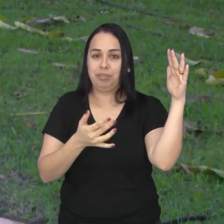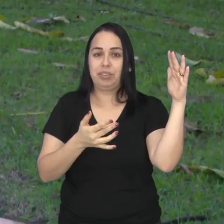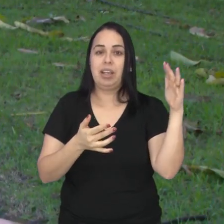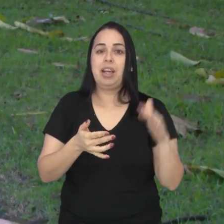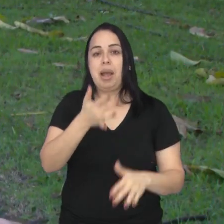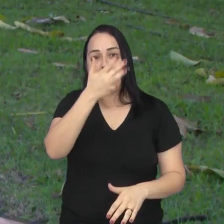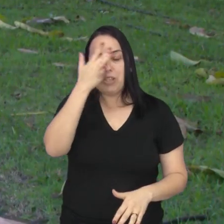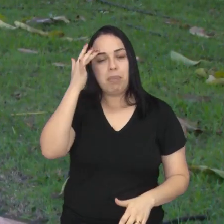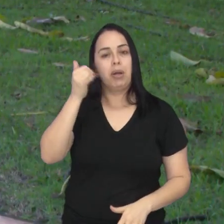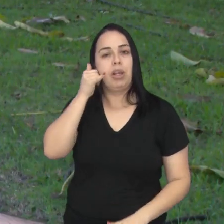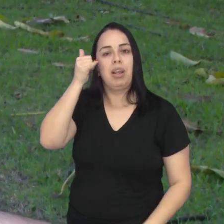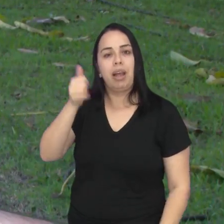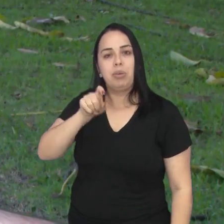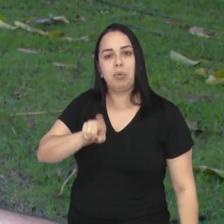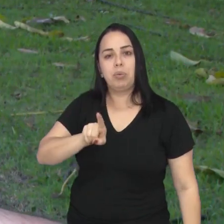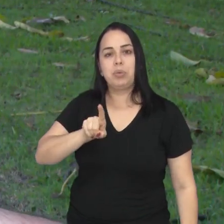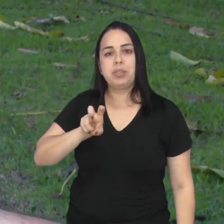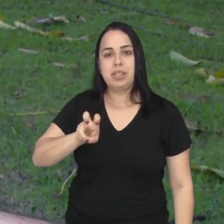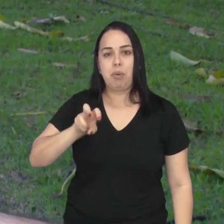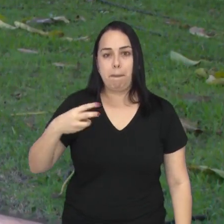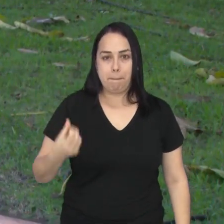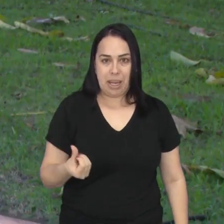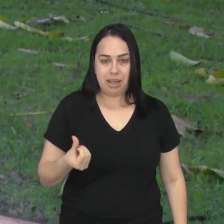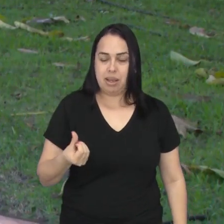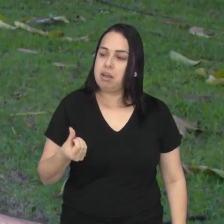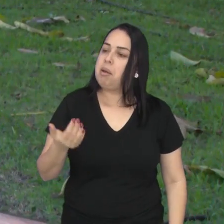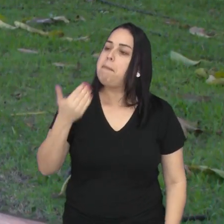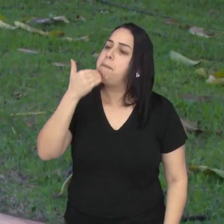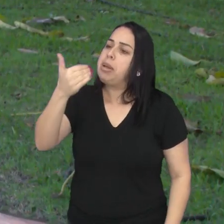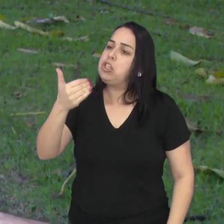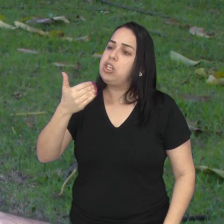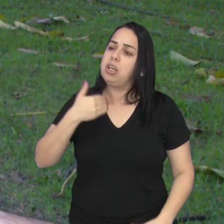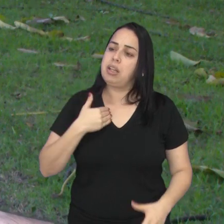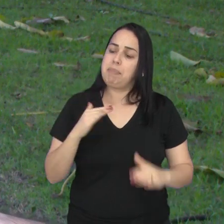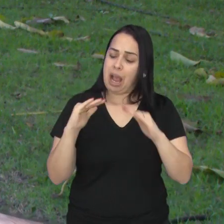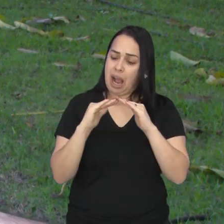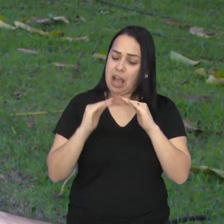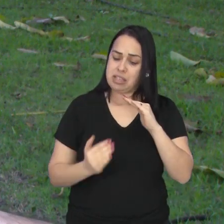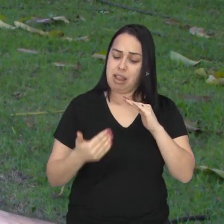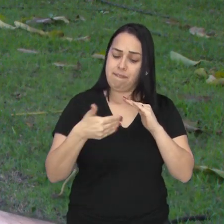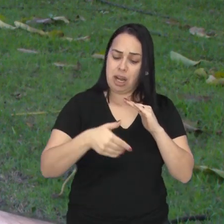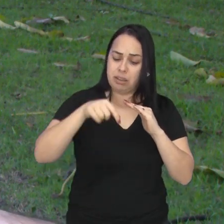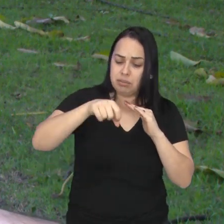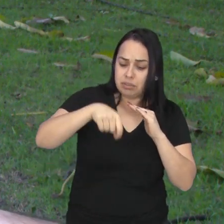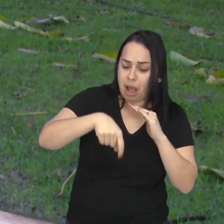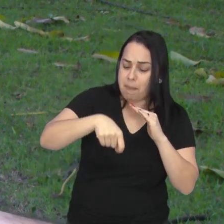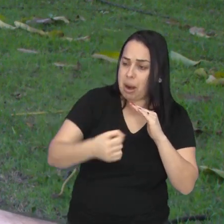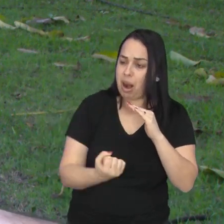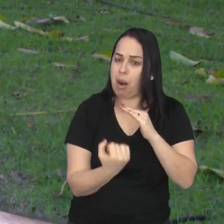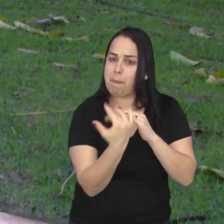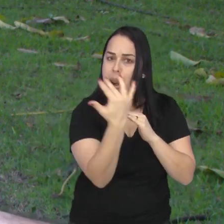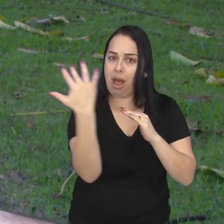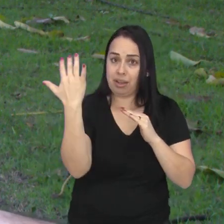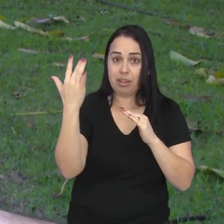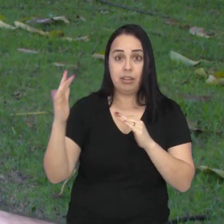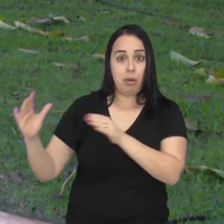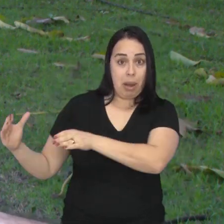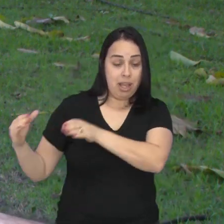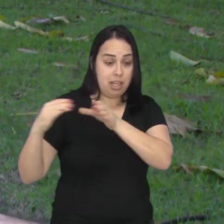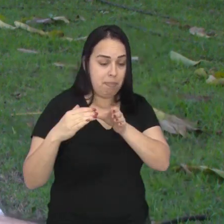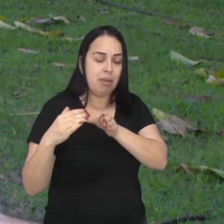pode solicitar, através do telefone 156, o plantio de uma muda de árvore na frente da sua casa. Nós temos uma